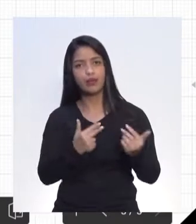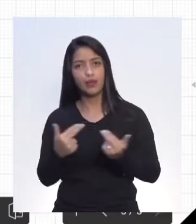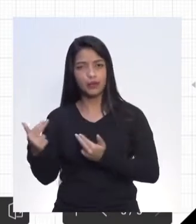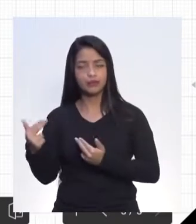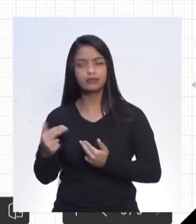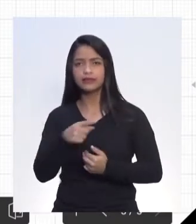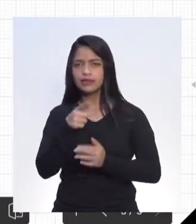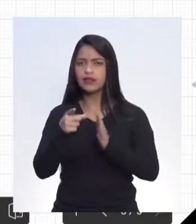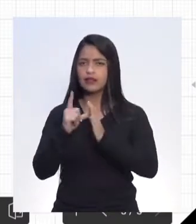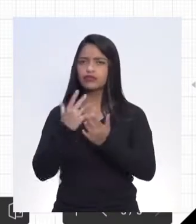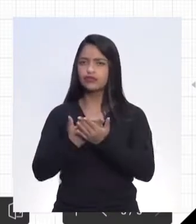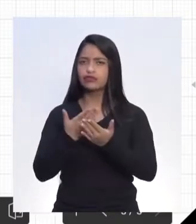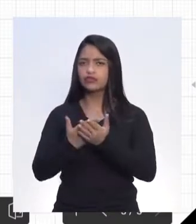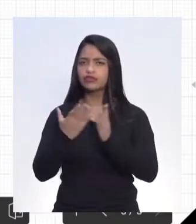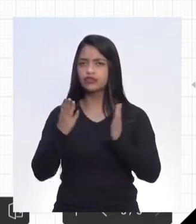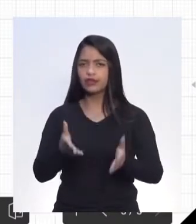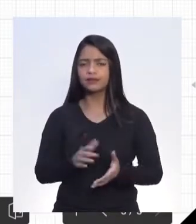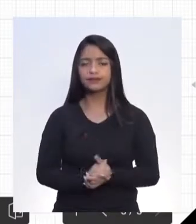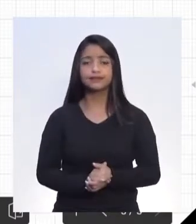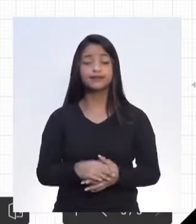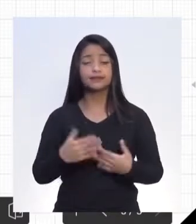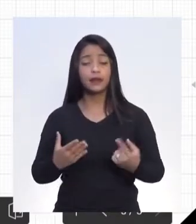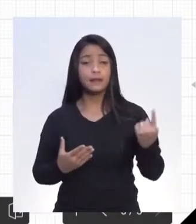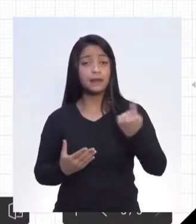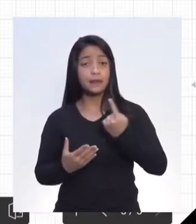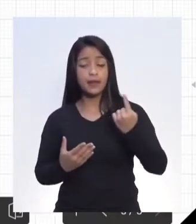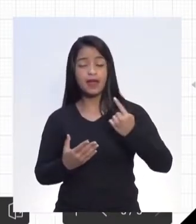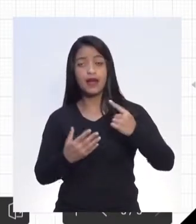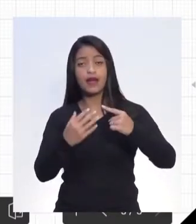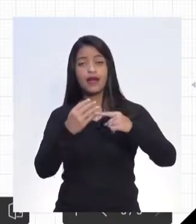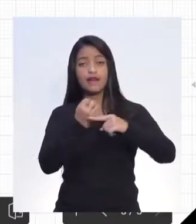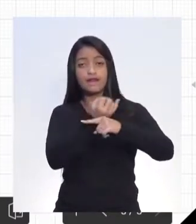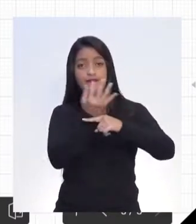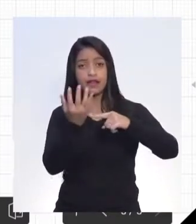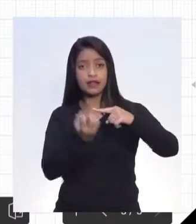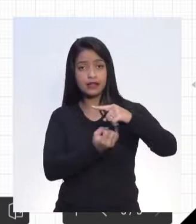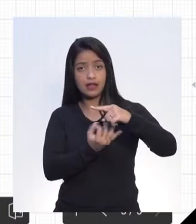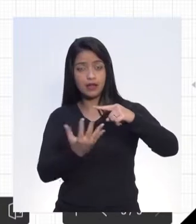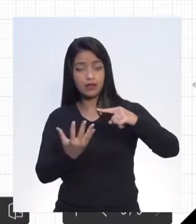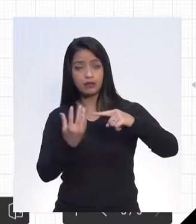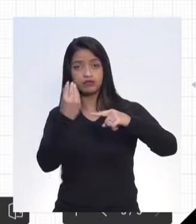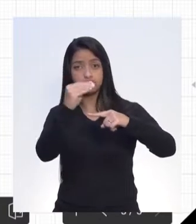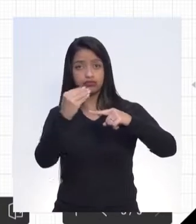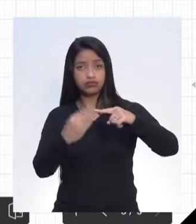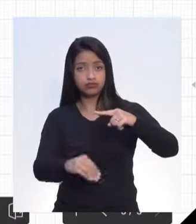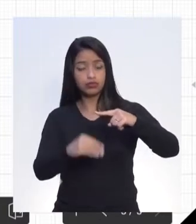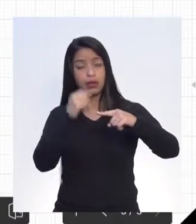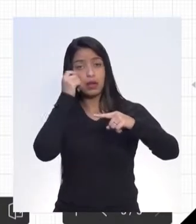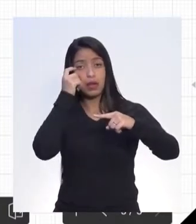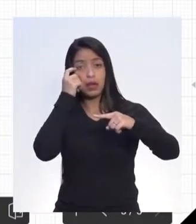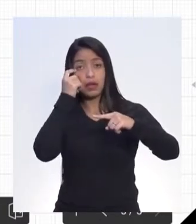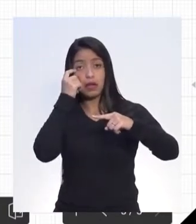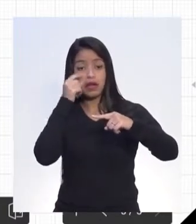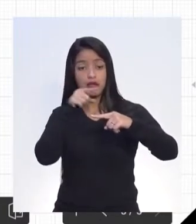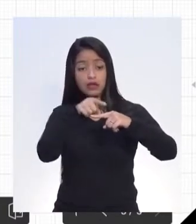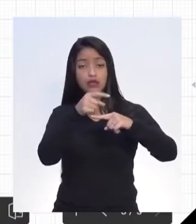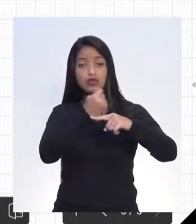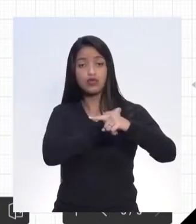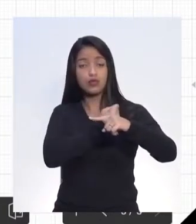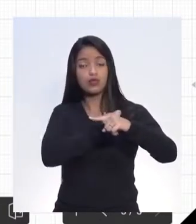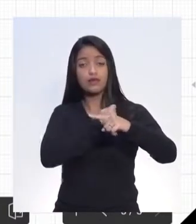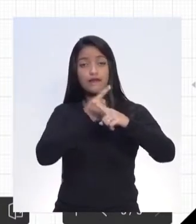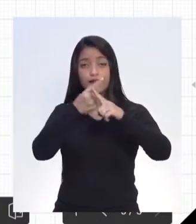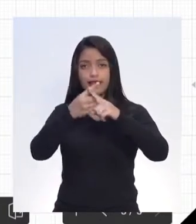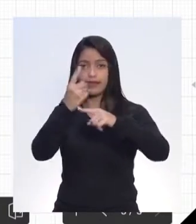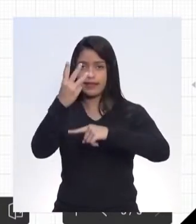eu vou multiplicar a primeira fração, denominador dela e o numerador, por 3, tá ok? Buscando